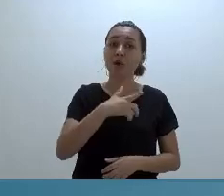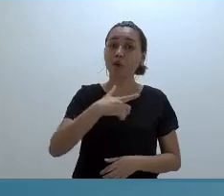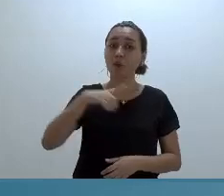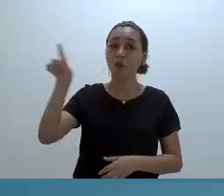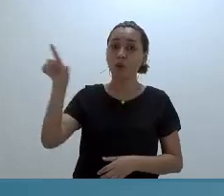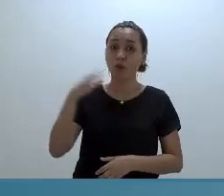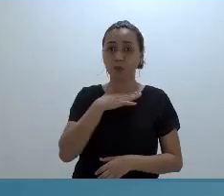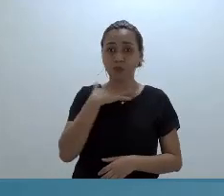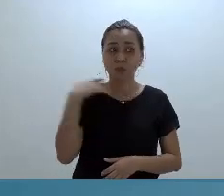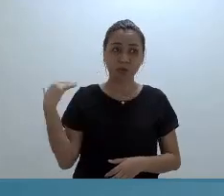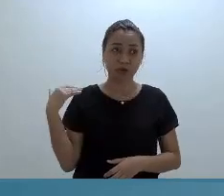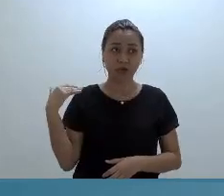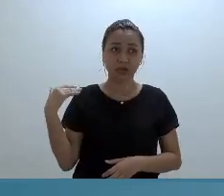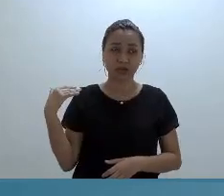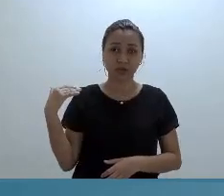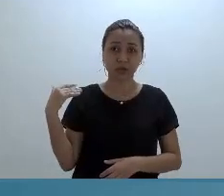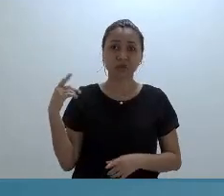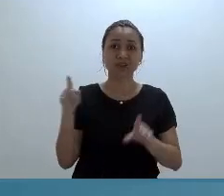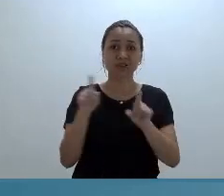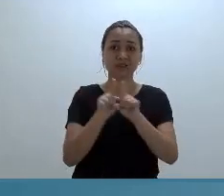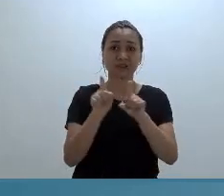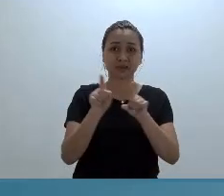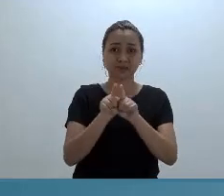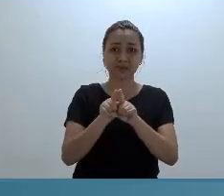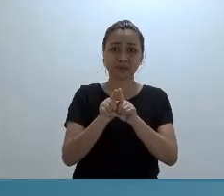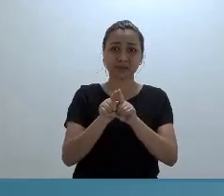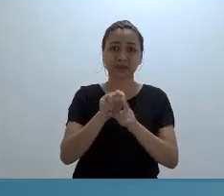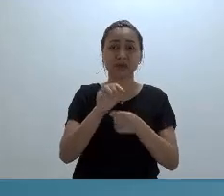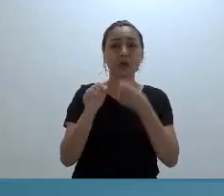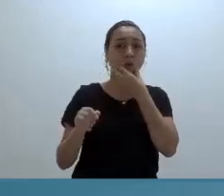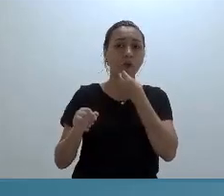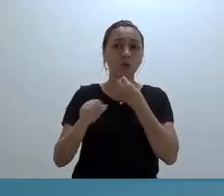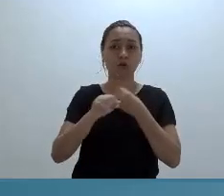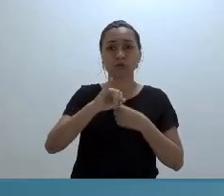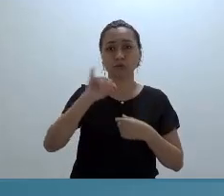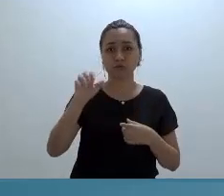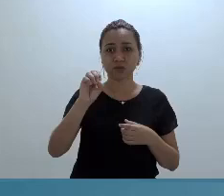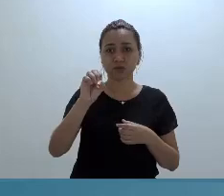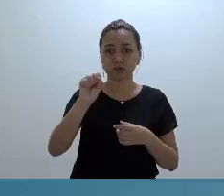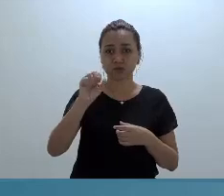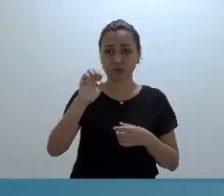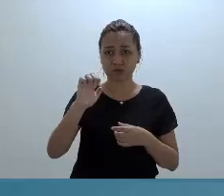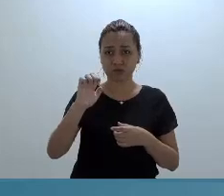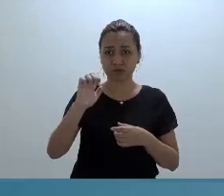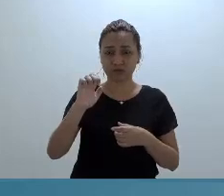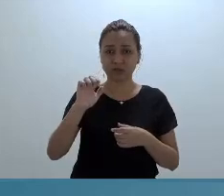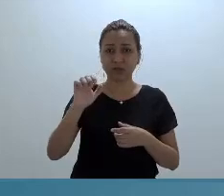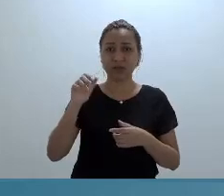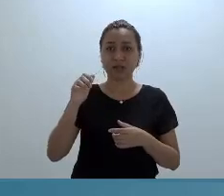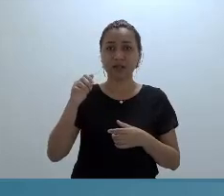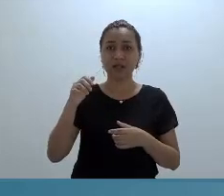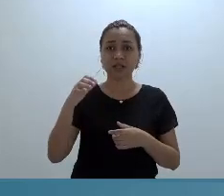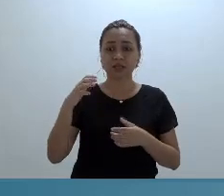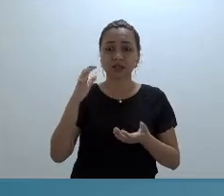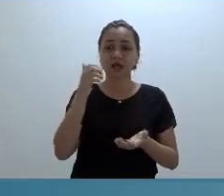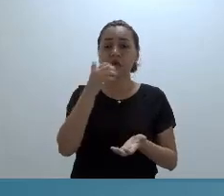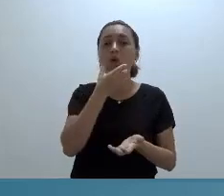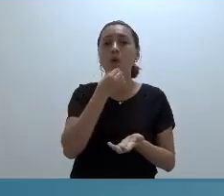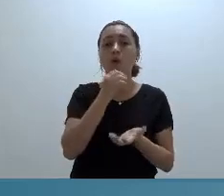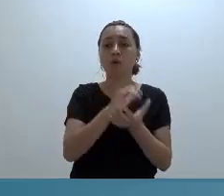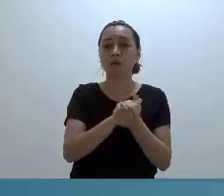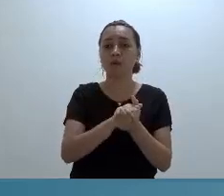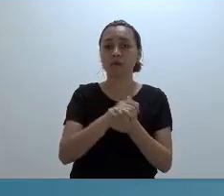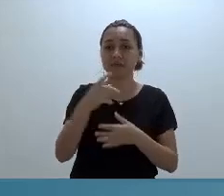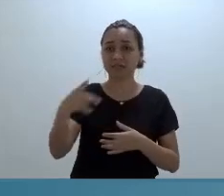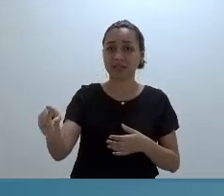Medeiros. Então, eu procuro também um voto de pesar a família da Júlia Magistrada. Ok, pela proposta, eu acho que foi.